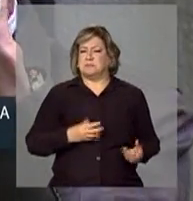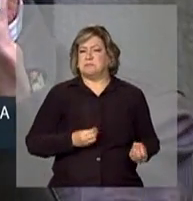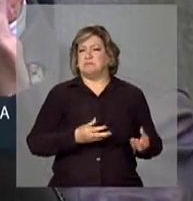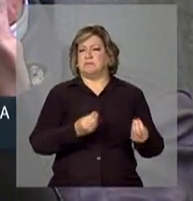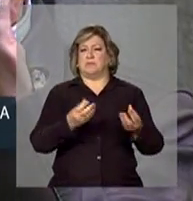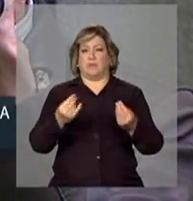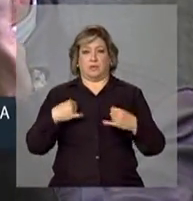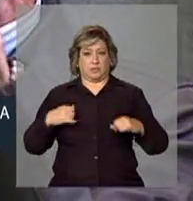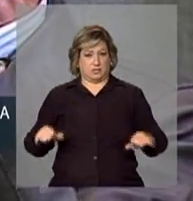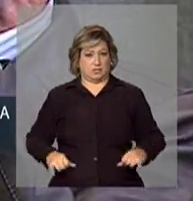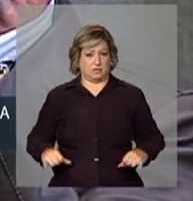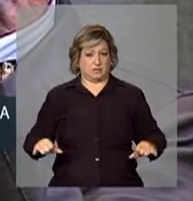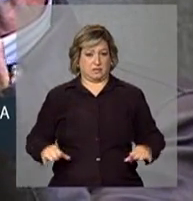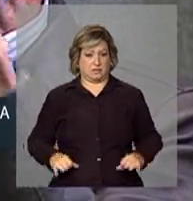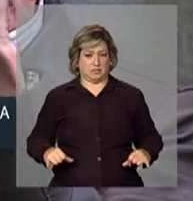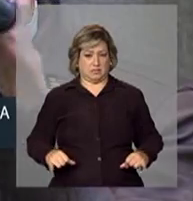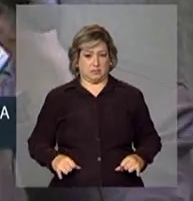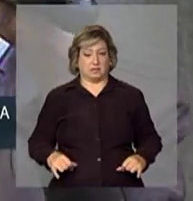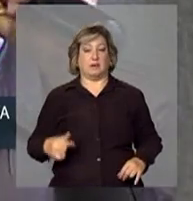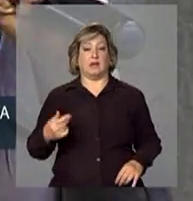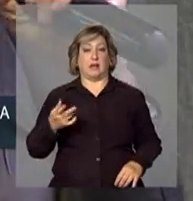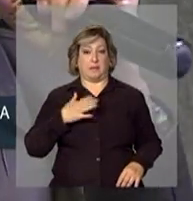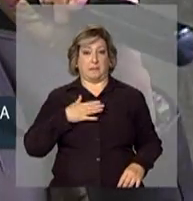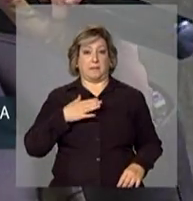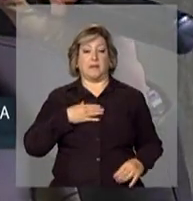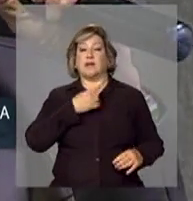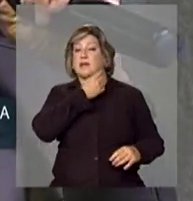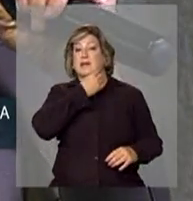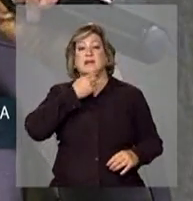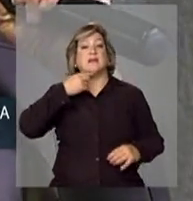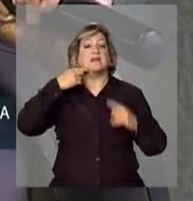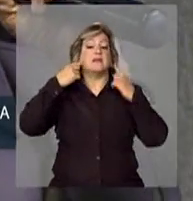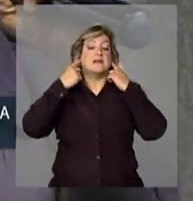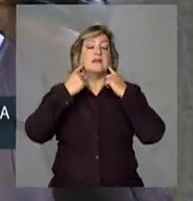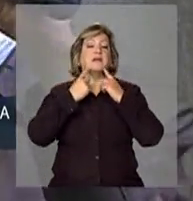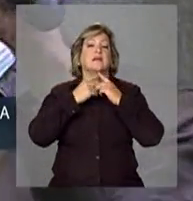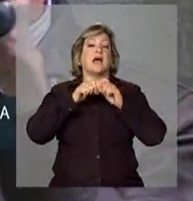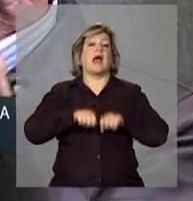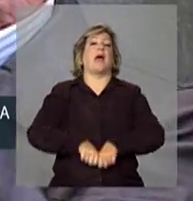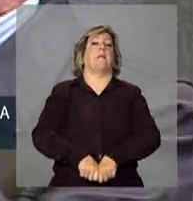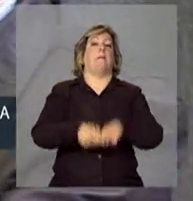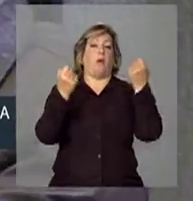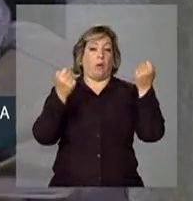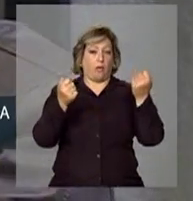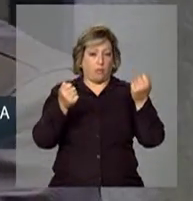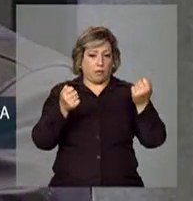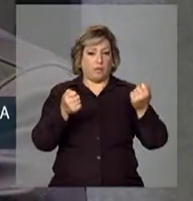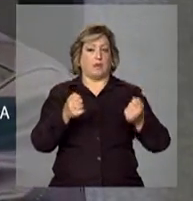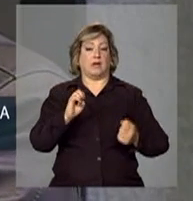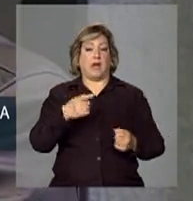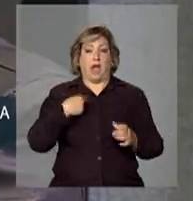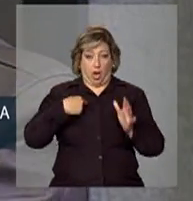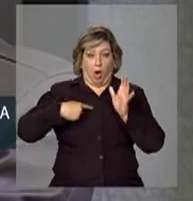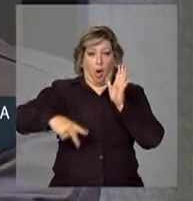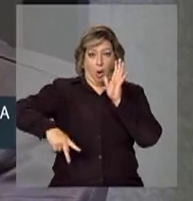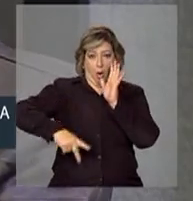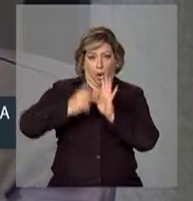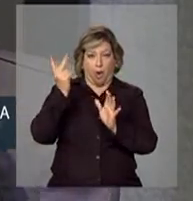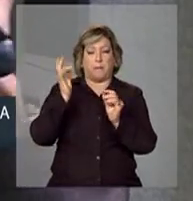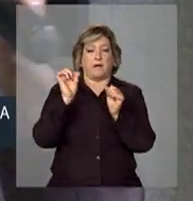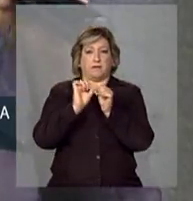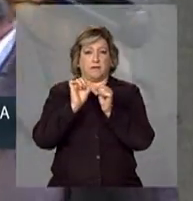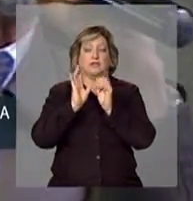sequela, inclusive a mandíbula quebrada, que mesmo com uma cirurgia